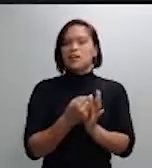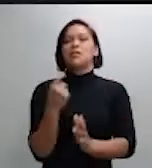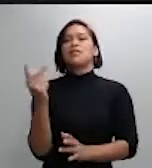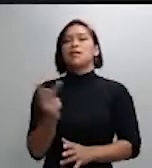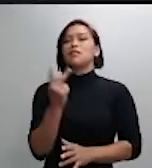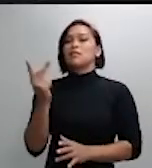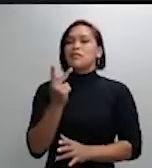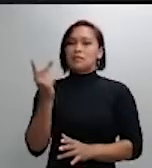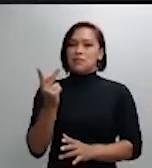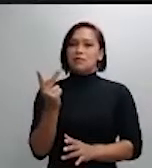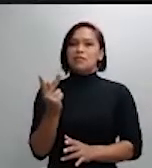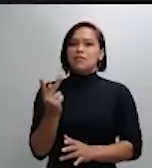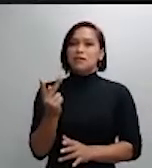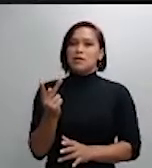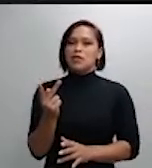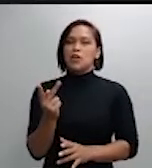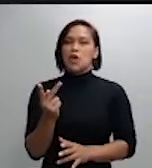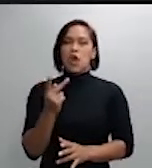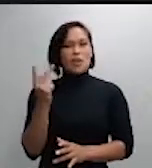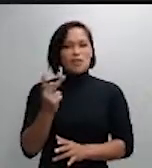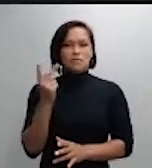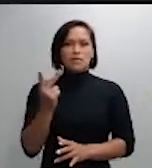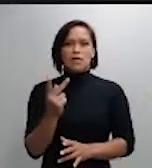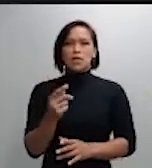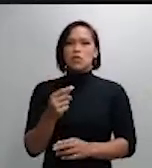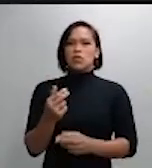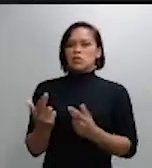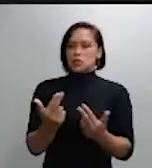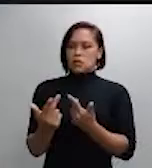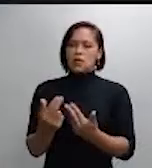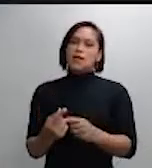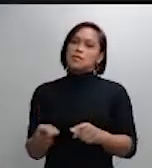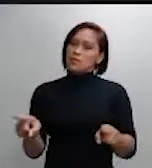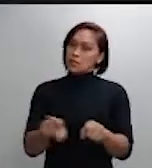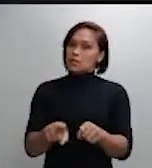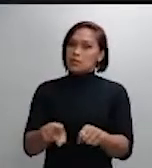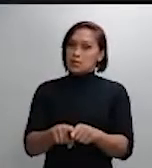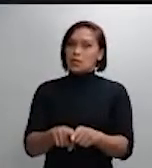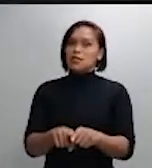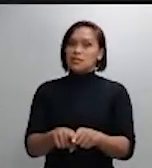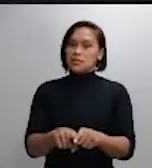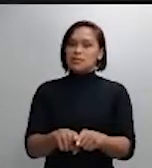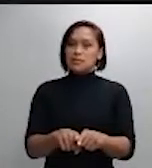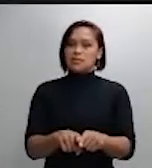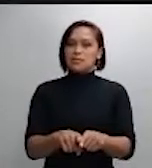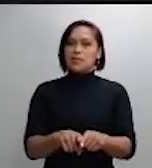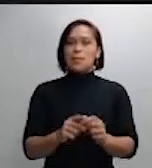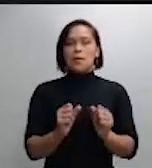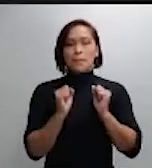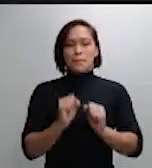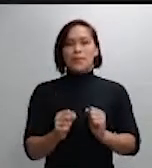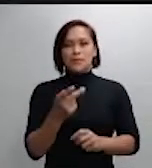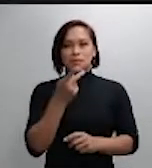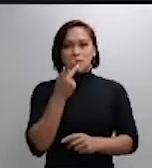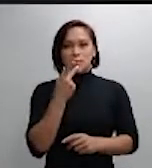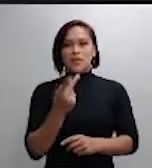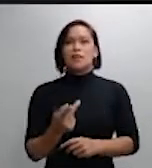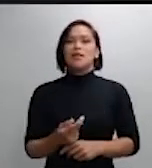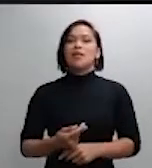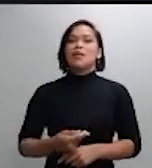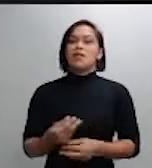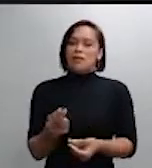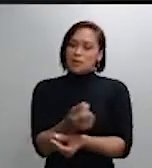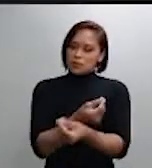valores irrisórios, que ele propugne também, tenha essa altivez de propugnar, que os honorários dos advogados